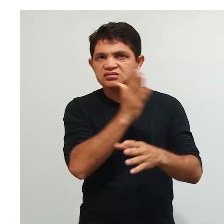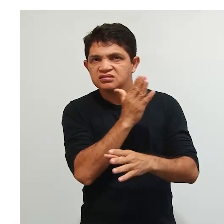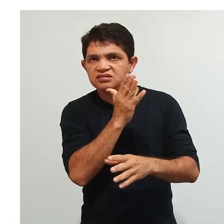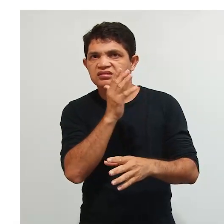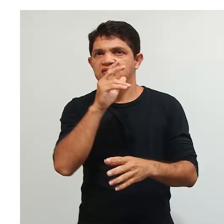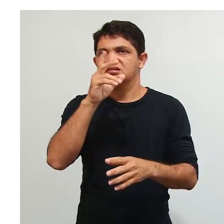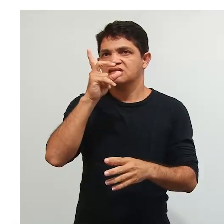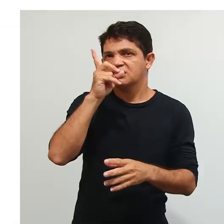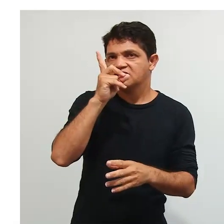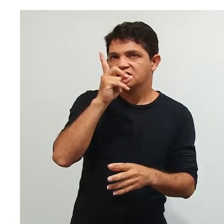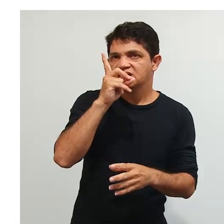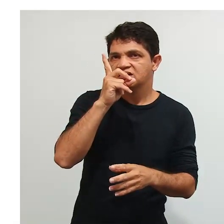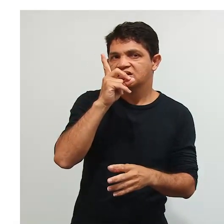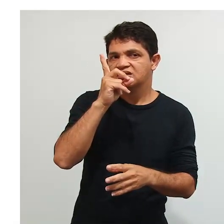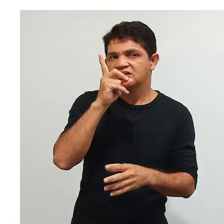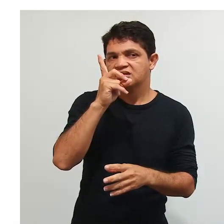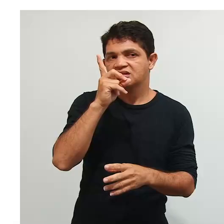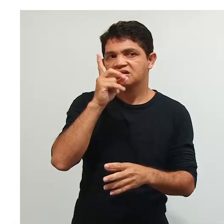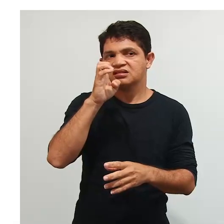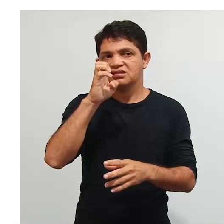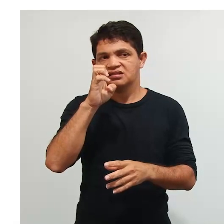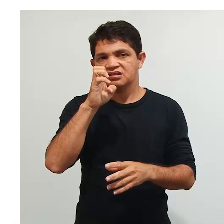geste, de,